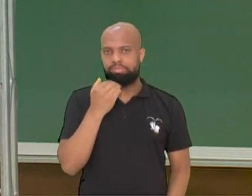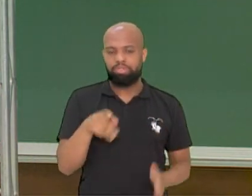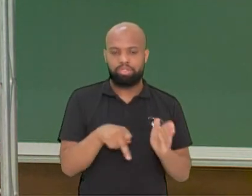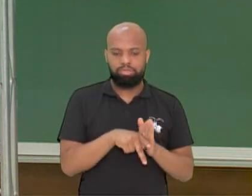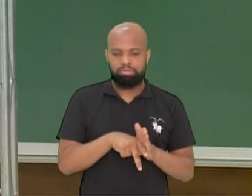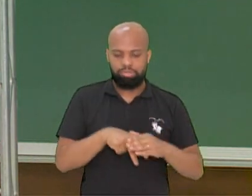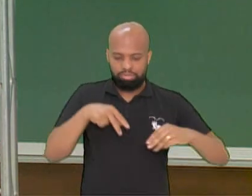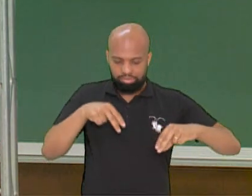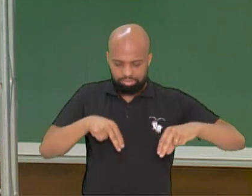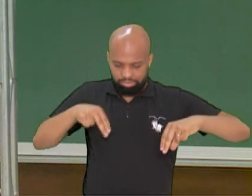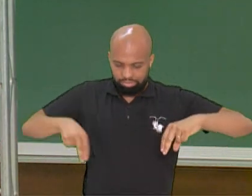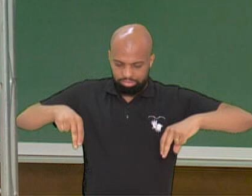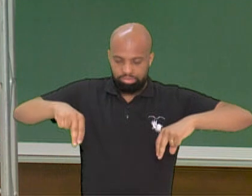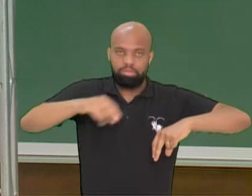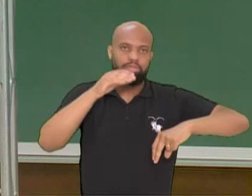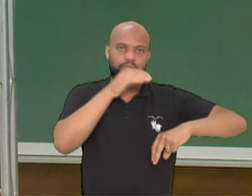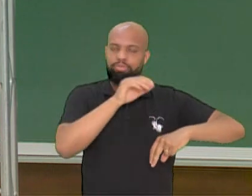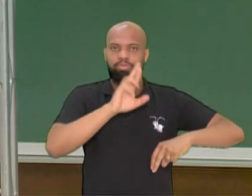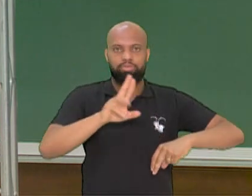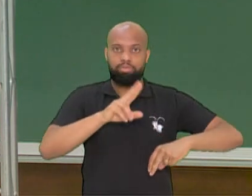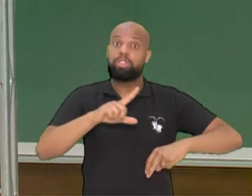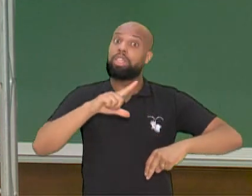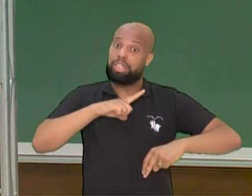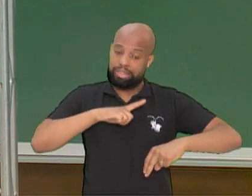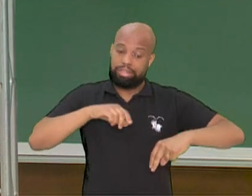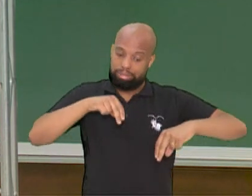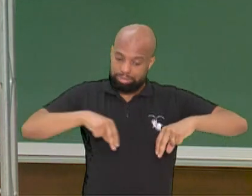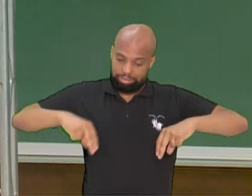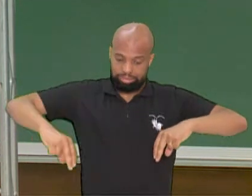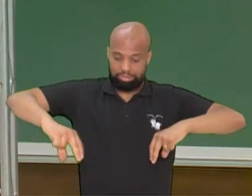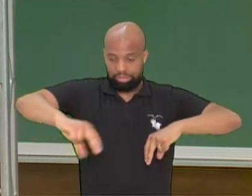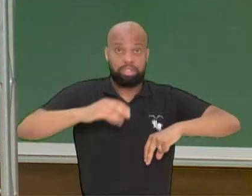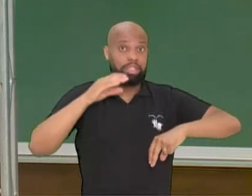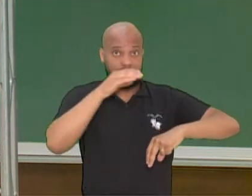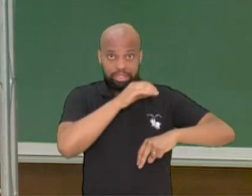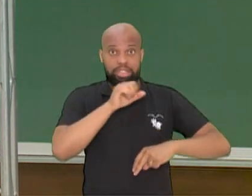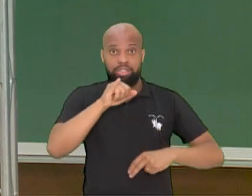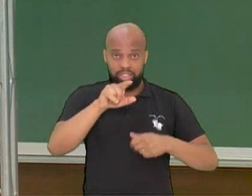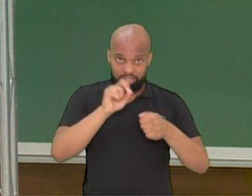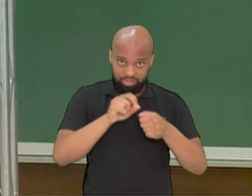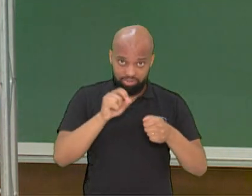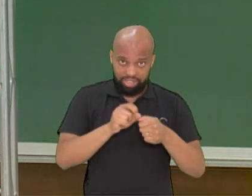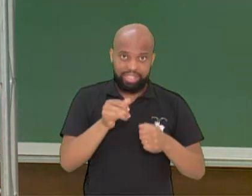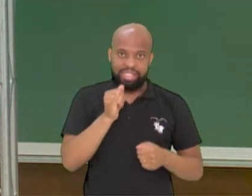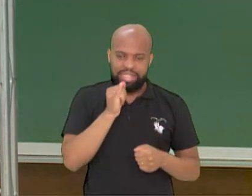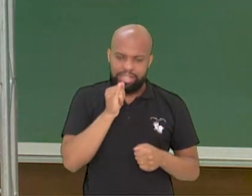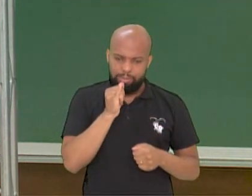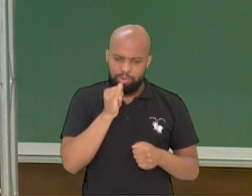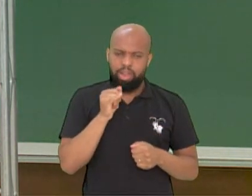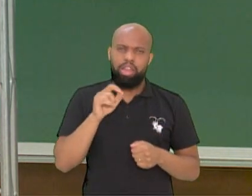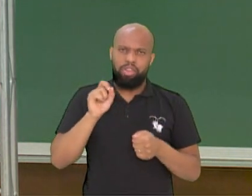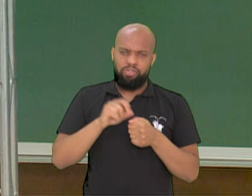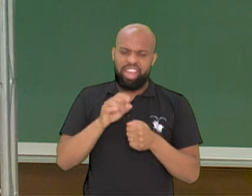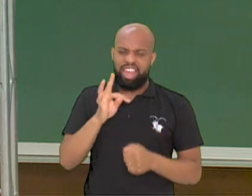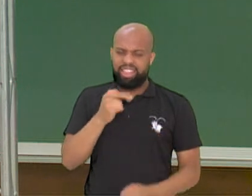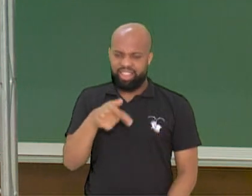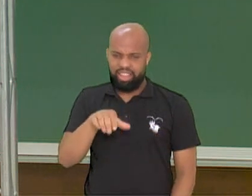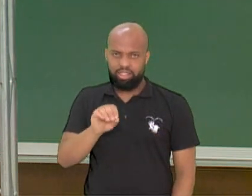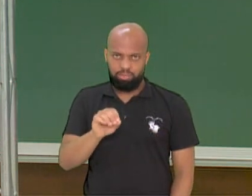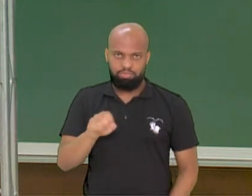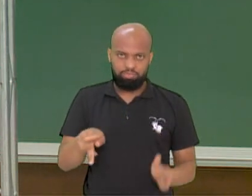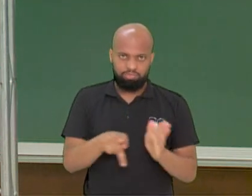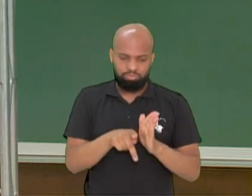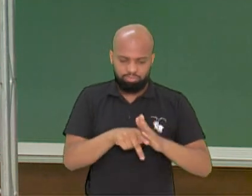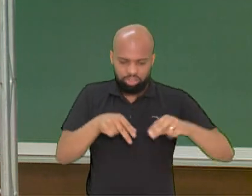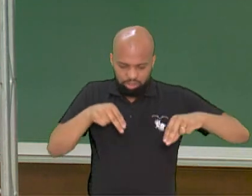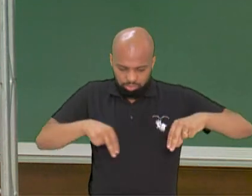bobinas. Embora ocorre aquecimento sim. Quando você gera tensão induzida nas bobinas, você gera uma